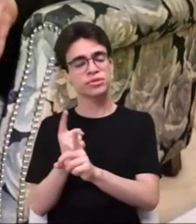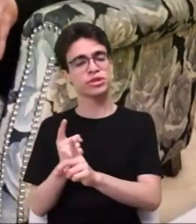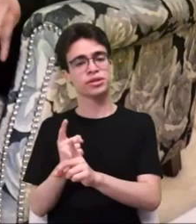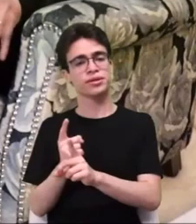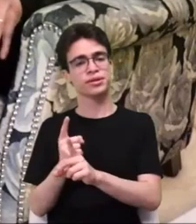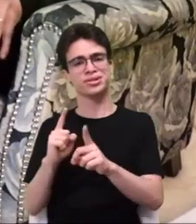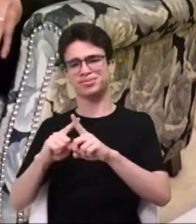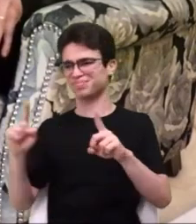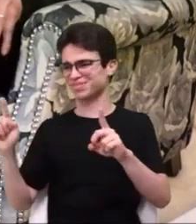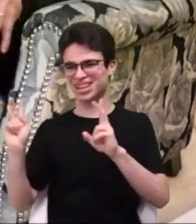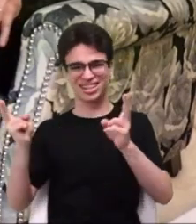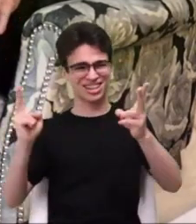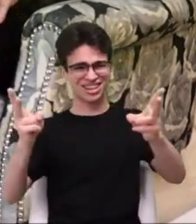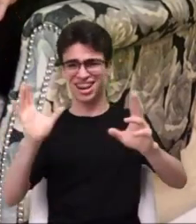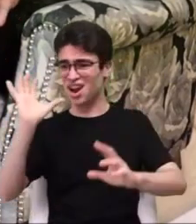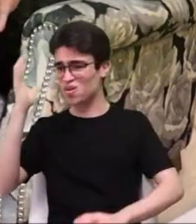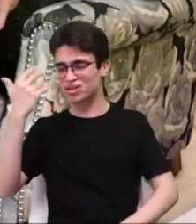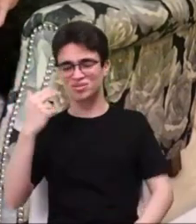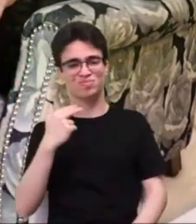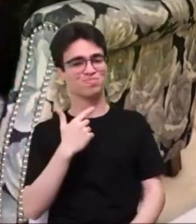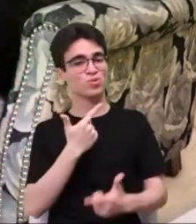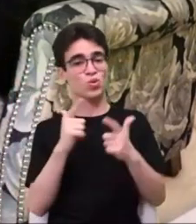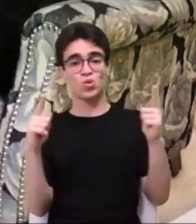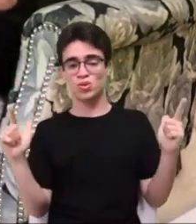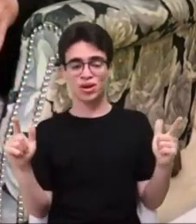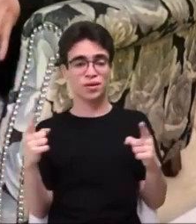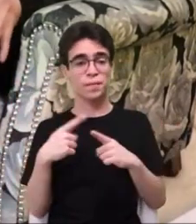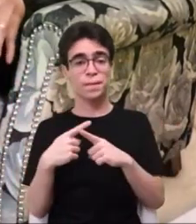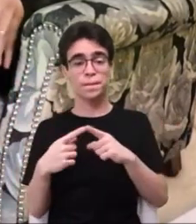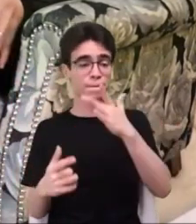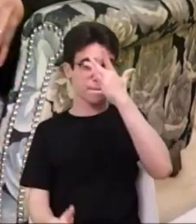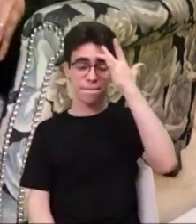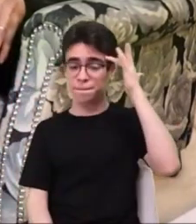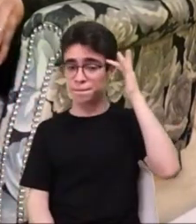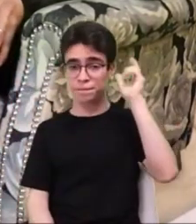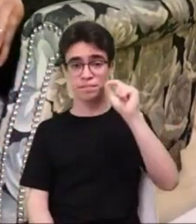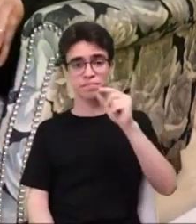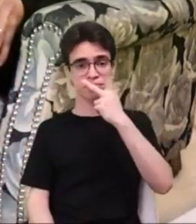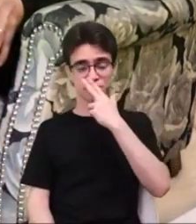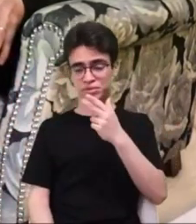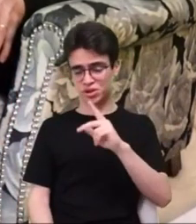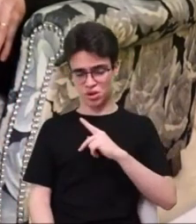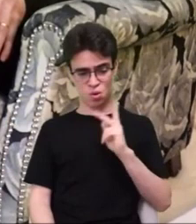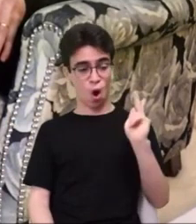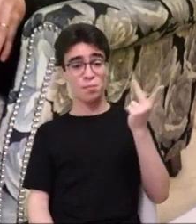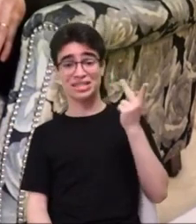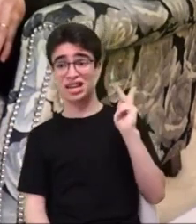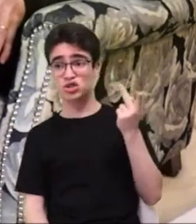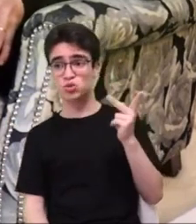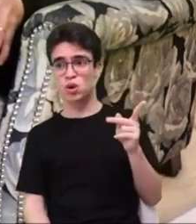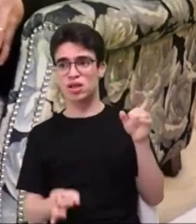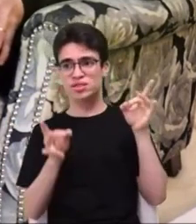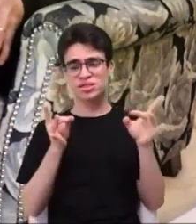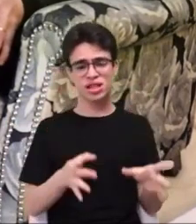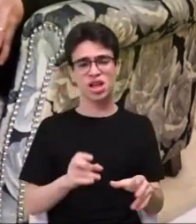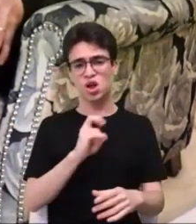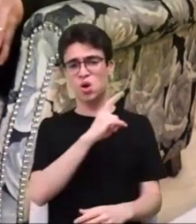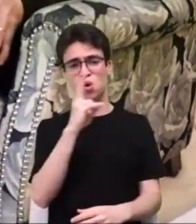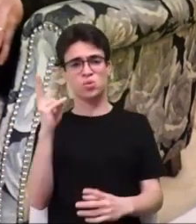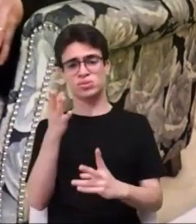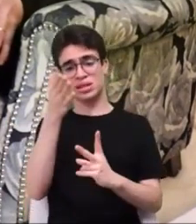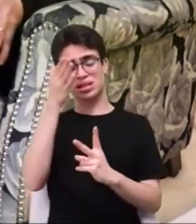isso não tem acontecido, porque essas pessoas que deixam este local de homossexualidade,